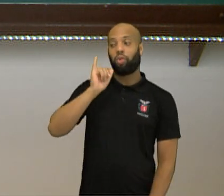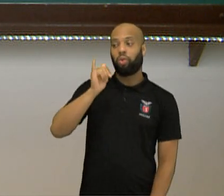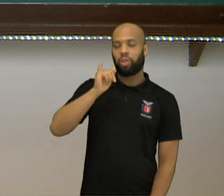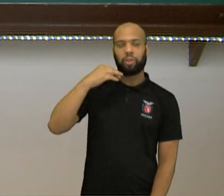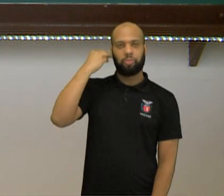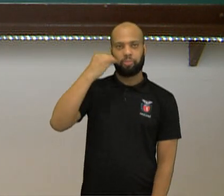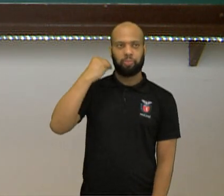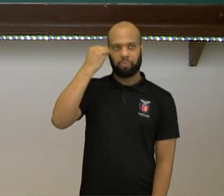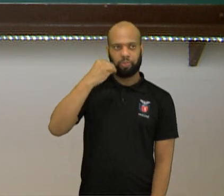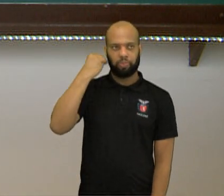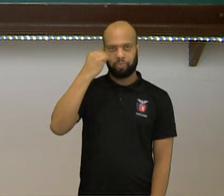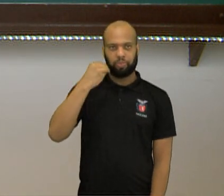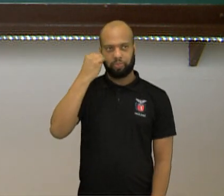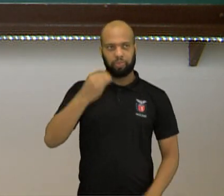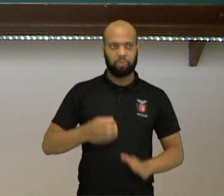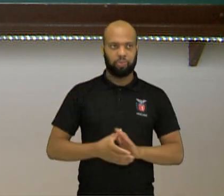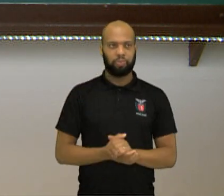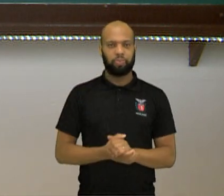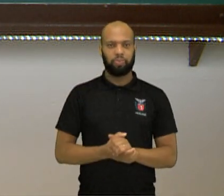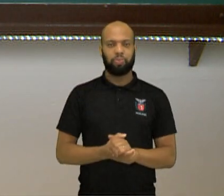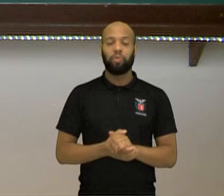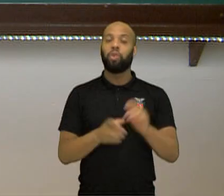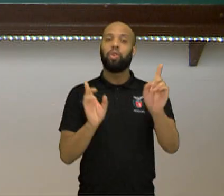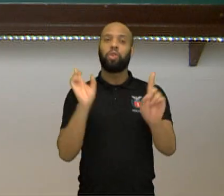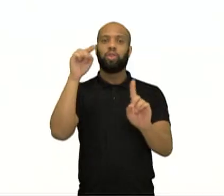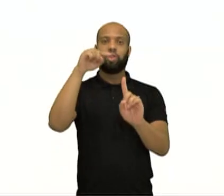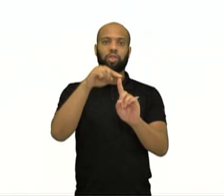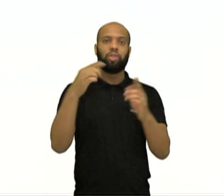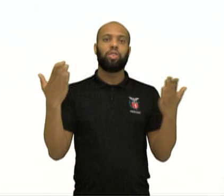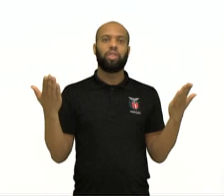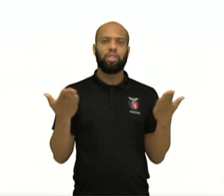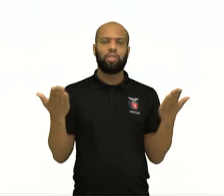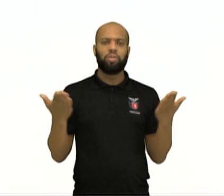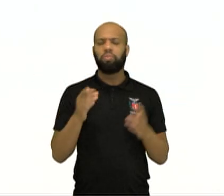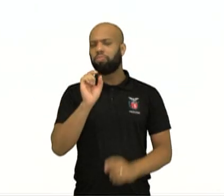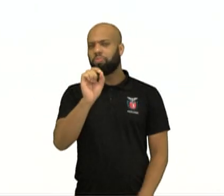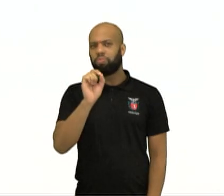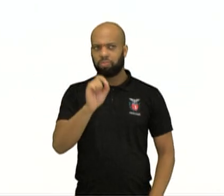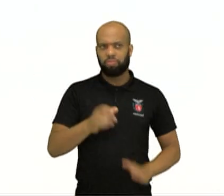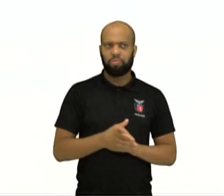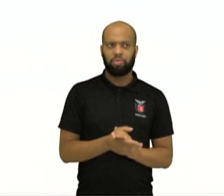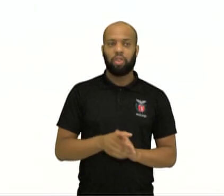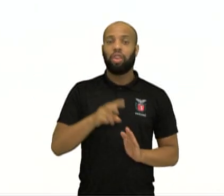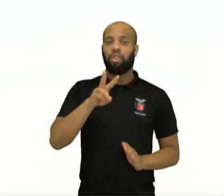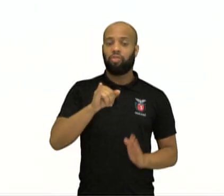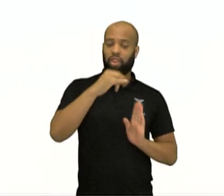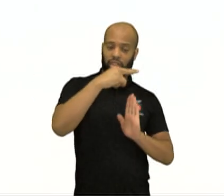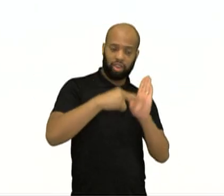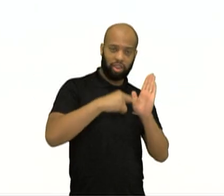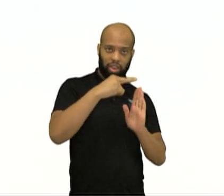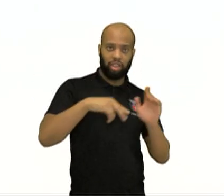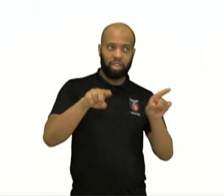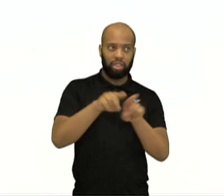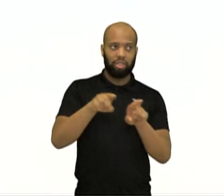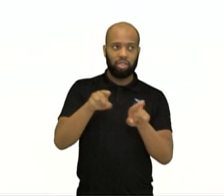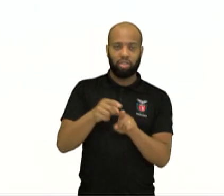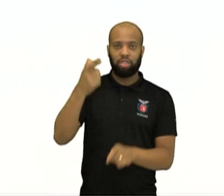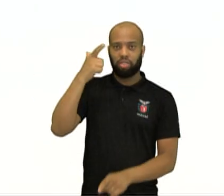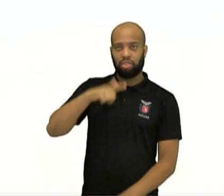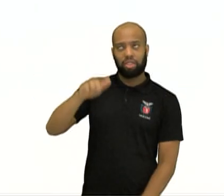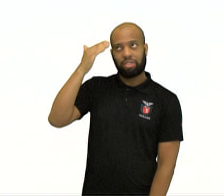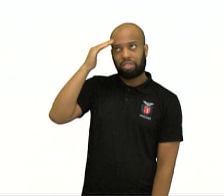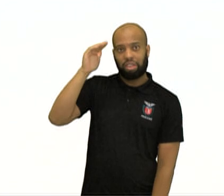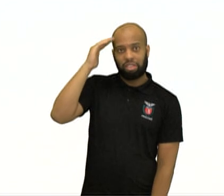experiência. Os nossos objetivos são, claro, ler e interpretar um trecho de um relato